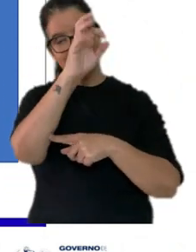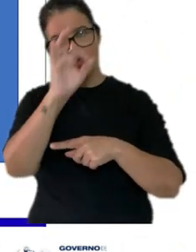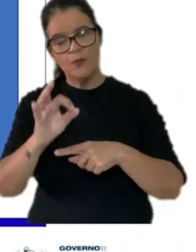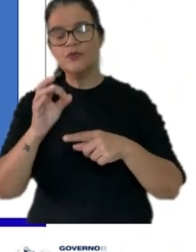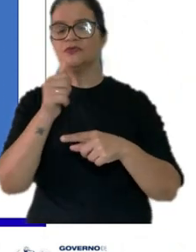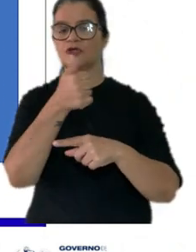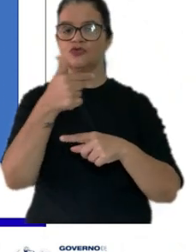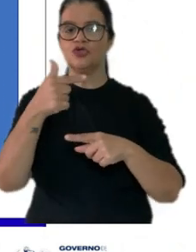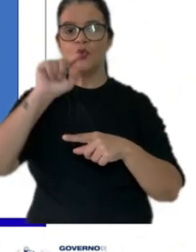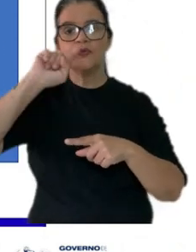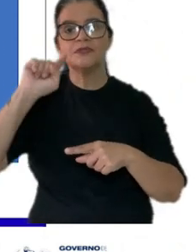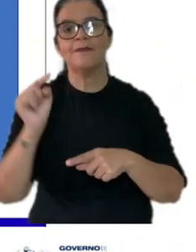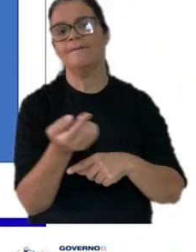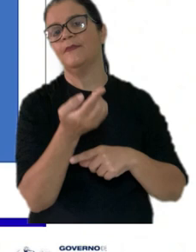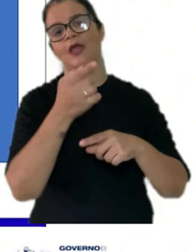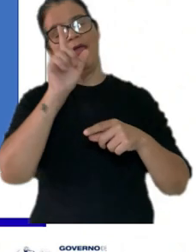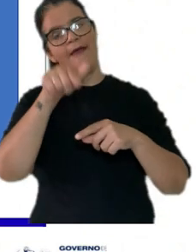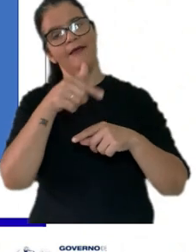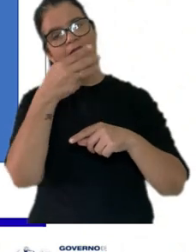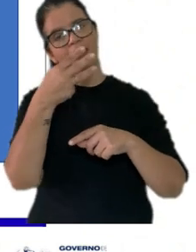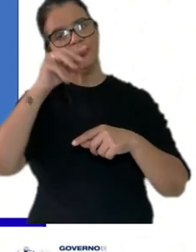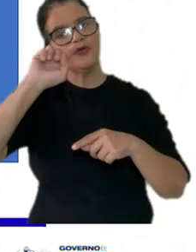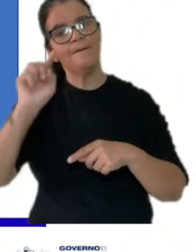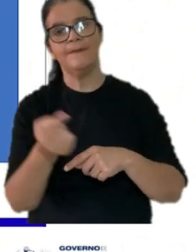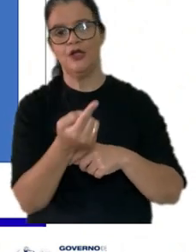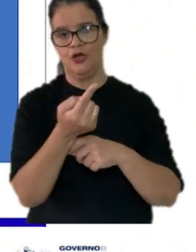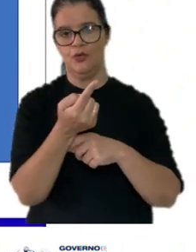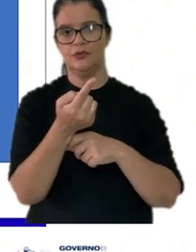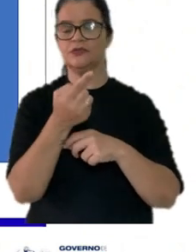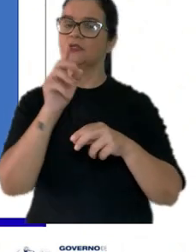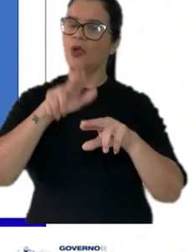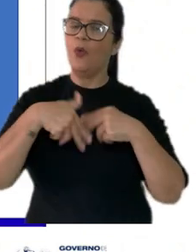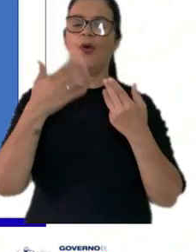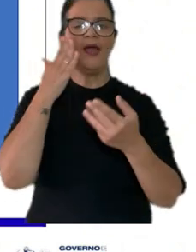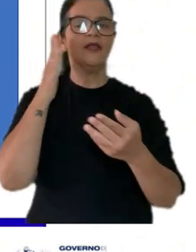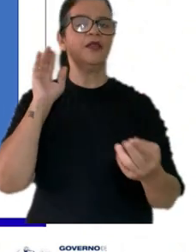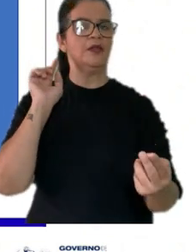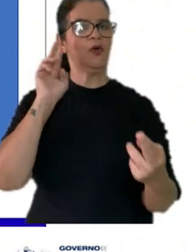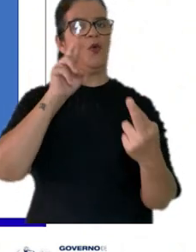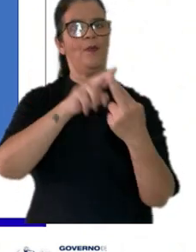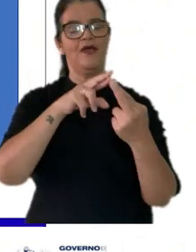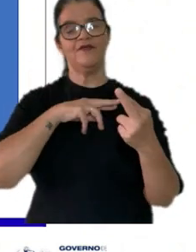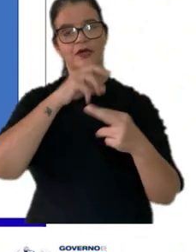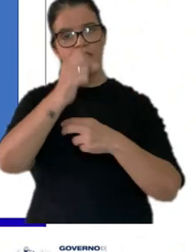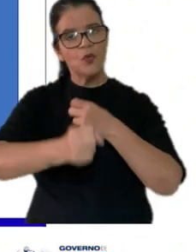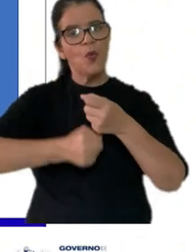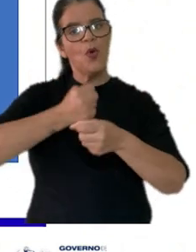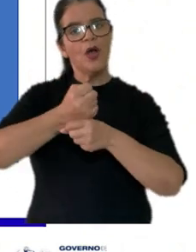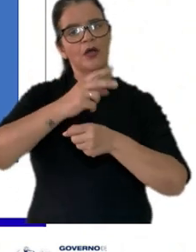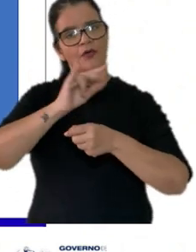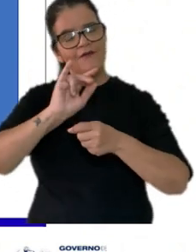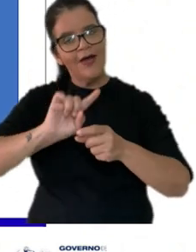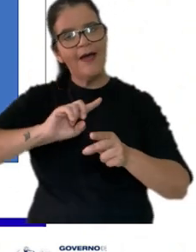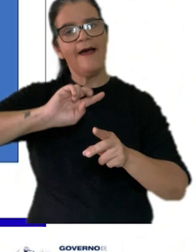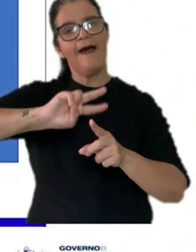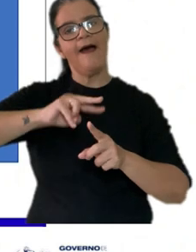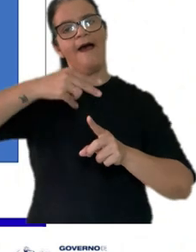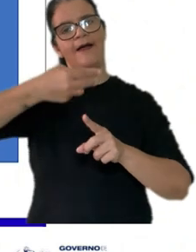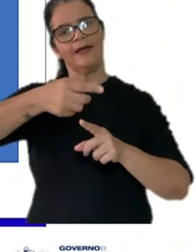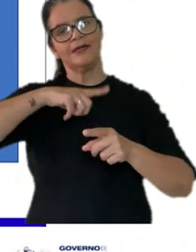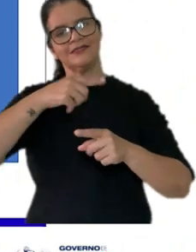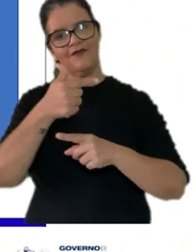equivale a 3 milhões né e tomando isso como referência no ano seguinte sempre vai acrescentar 25